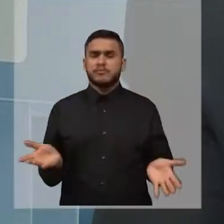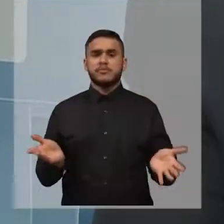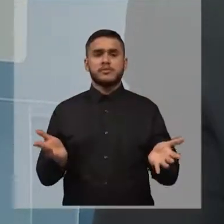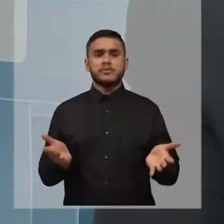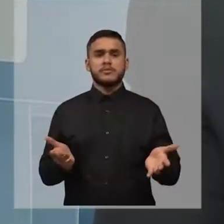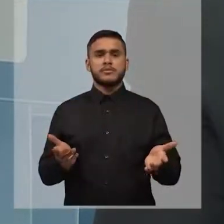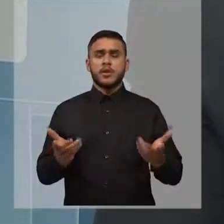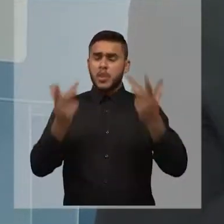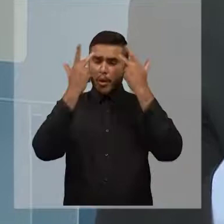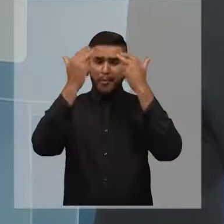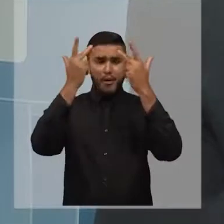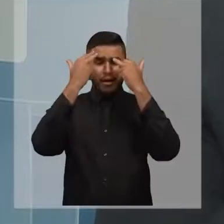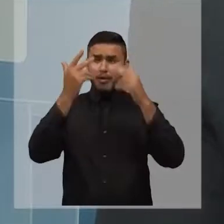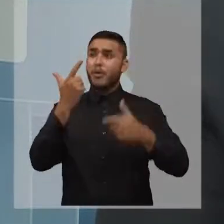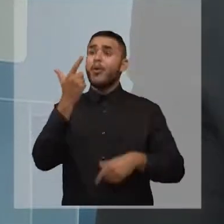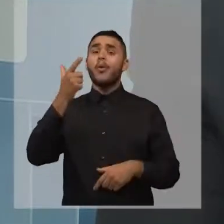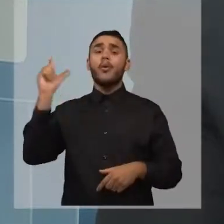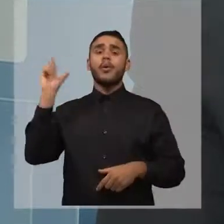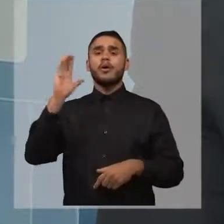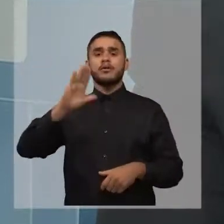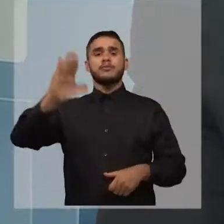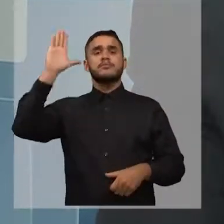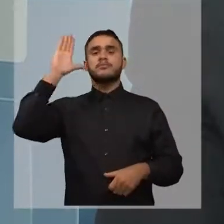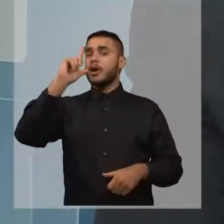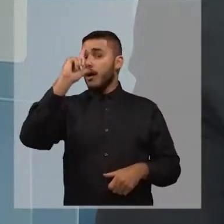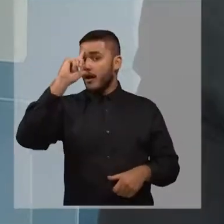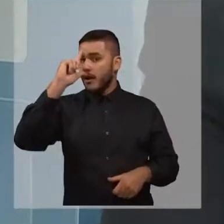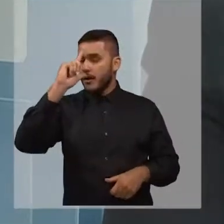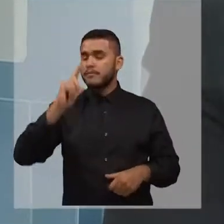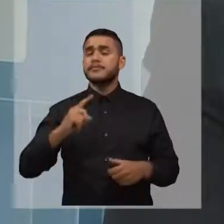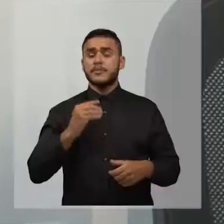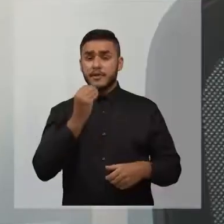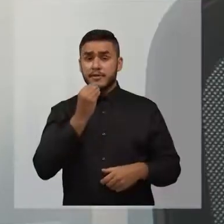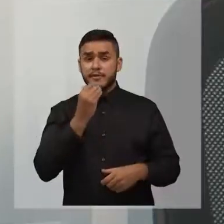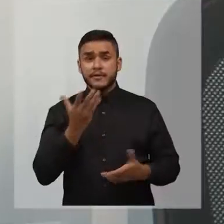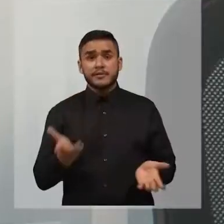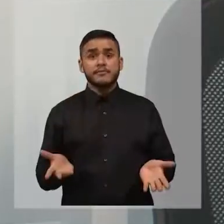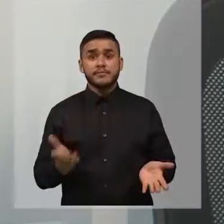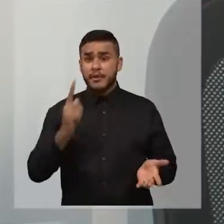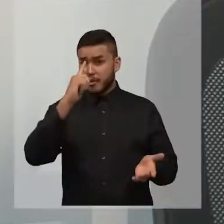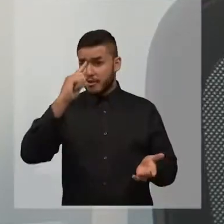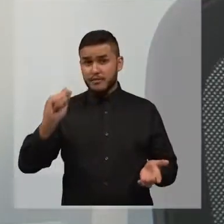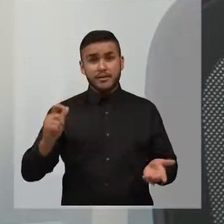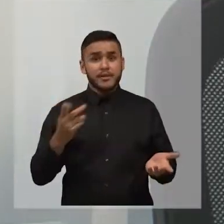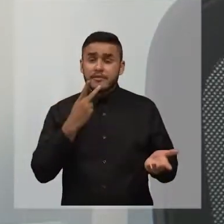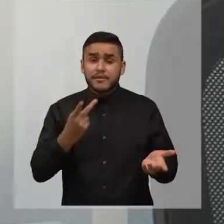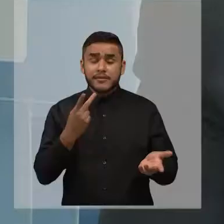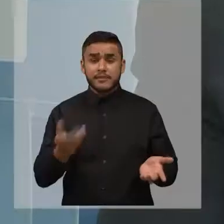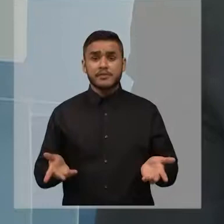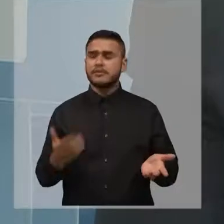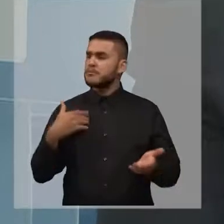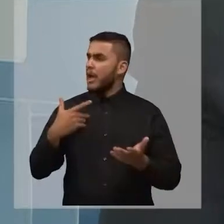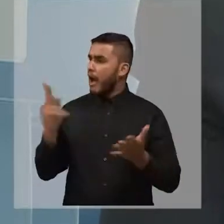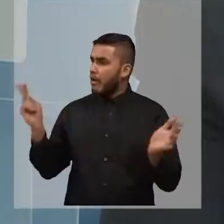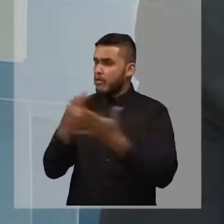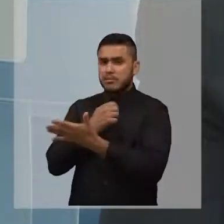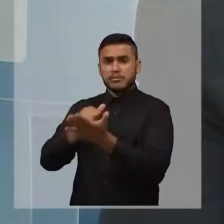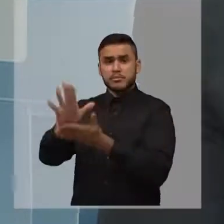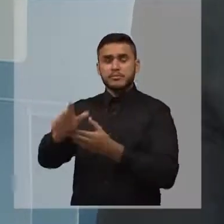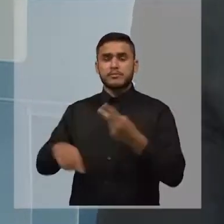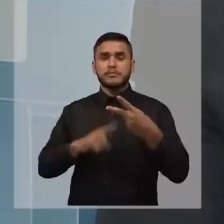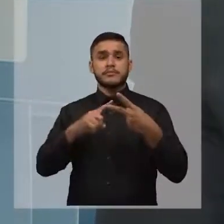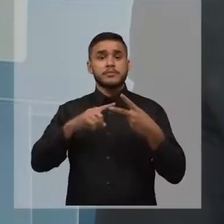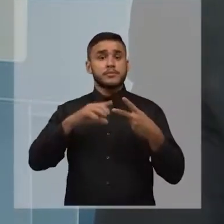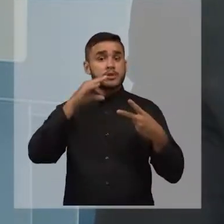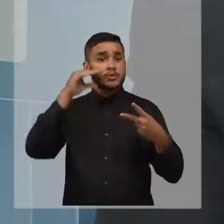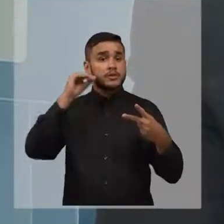nem pestanejar. O Alckmin tinha sido presidente, afastaria... Não tinha como manter. De prima. Ciro Gomes, ele ia